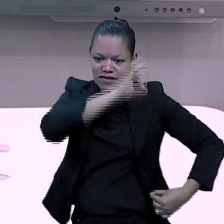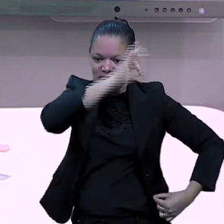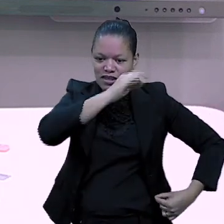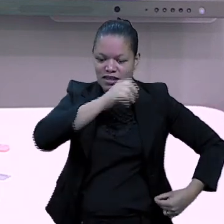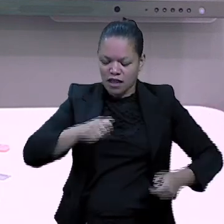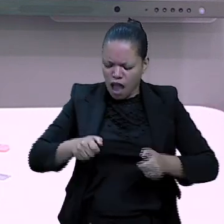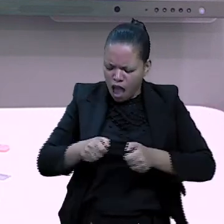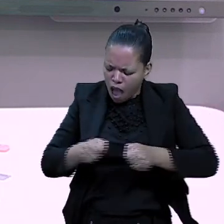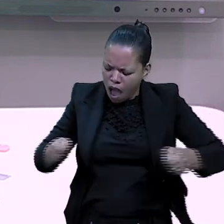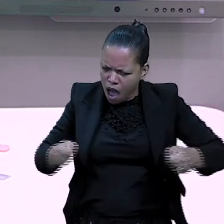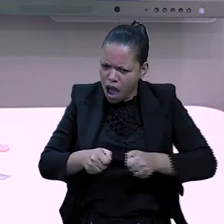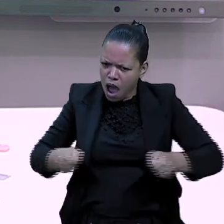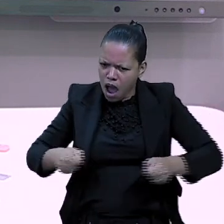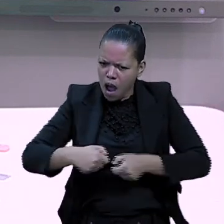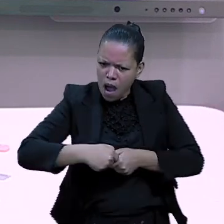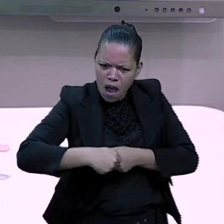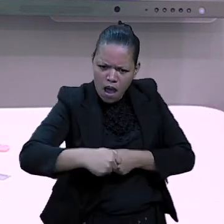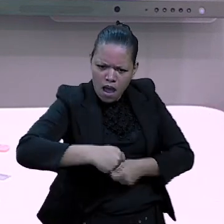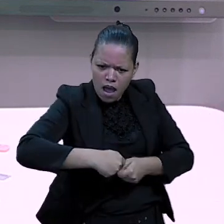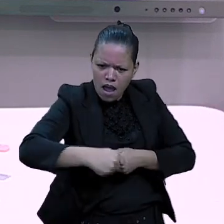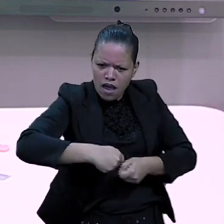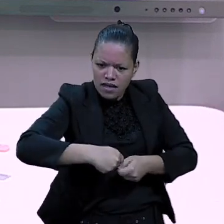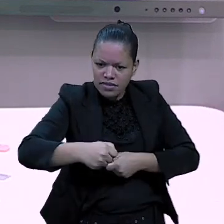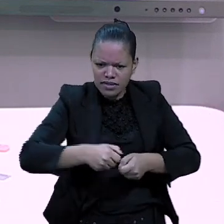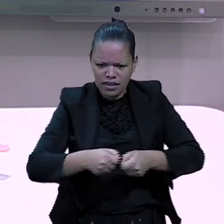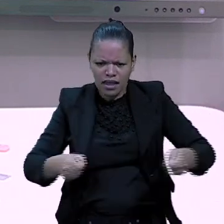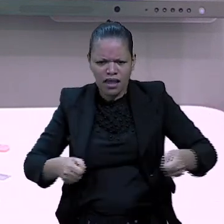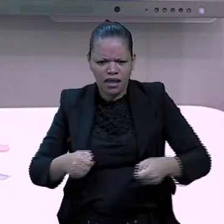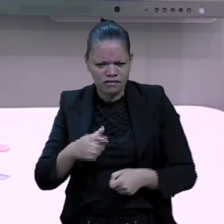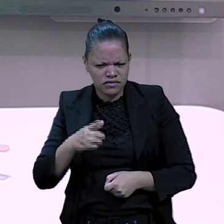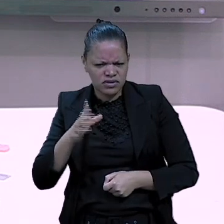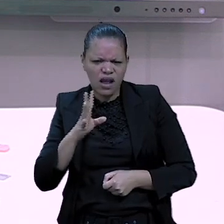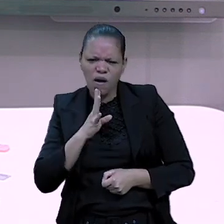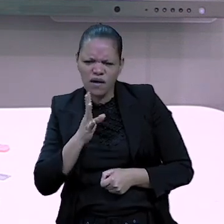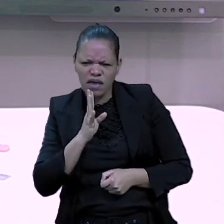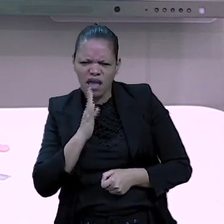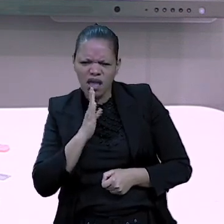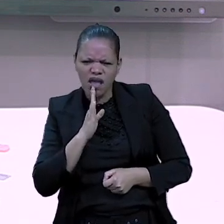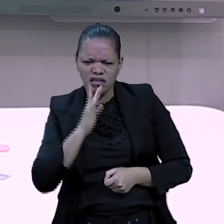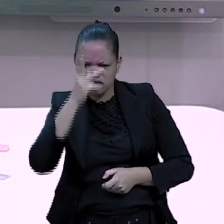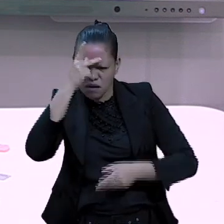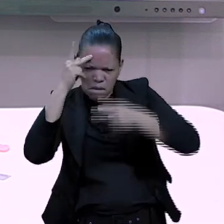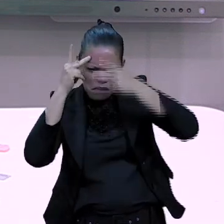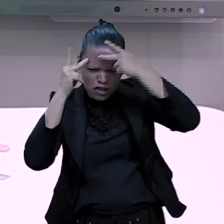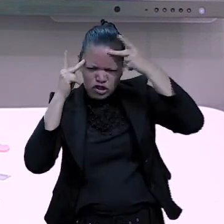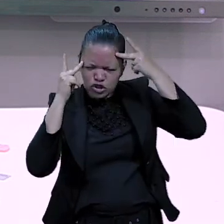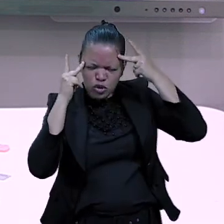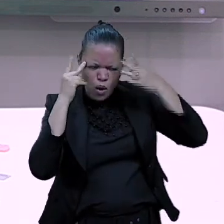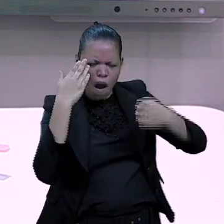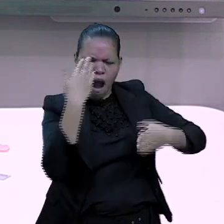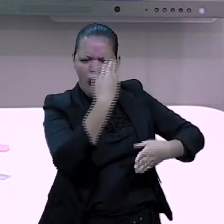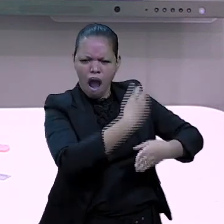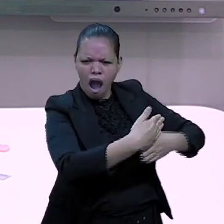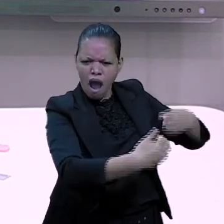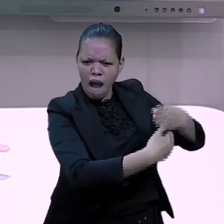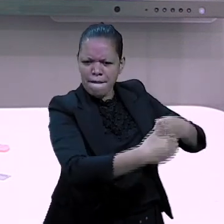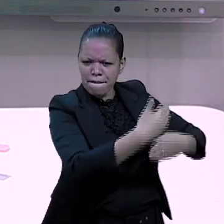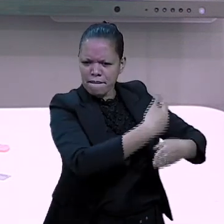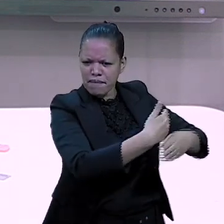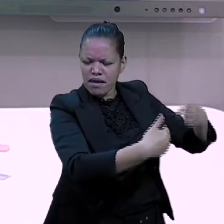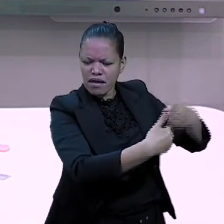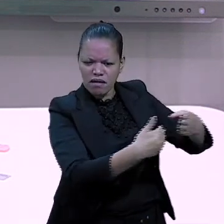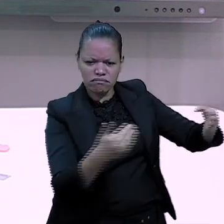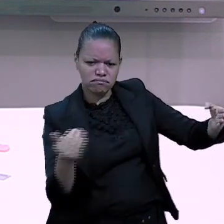o papai, alguém da família que é um pedreiro, que trabalha com obra, e você vai ver usar muito esse material. E a